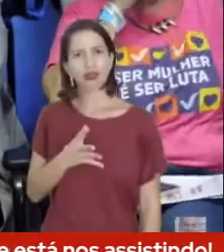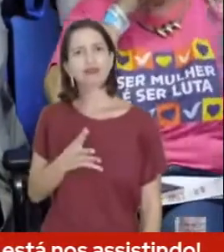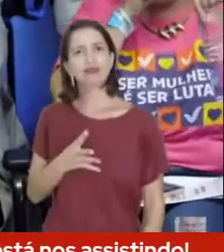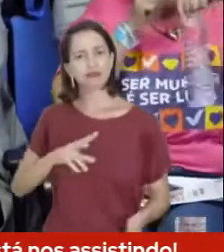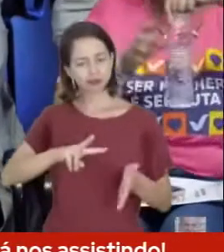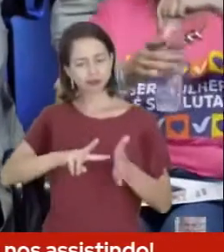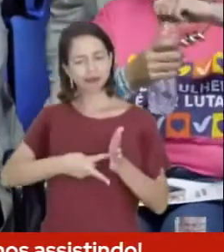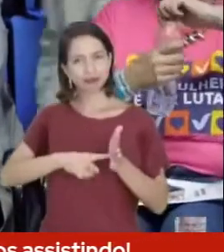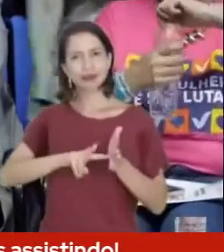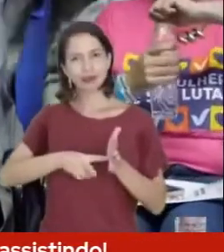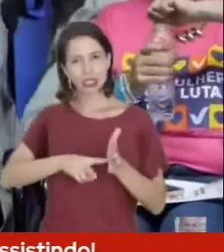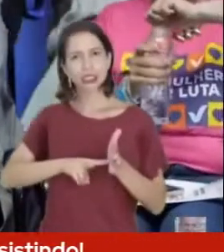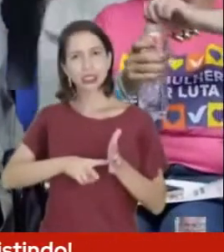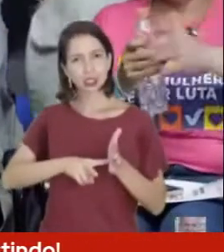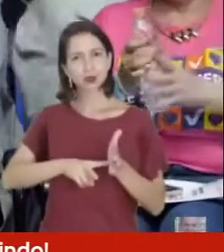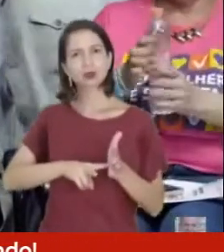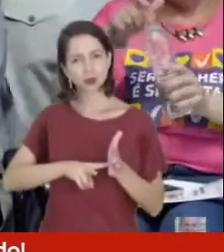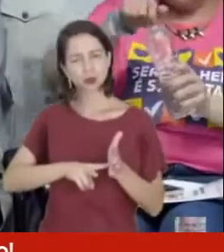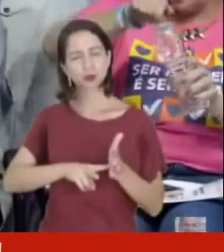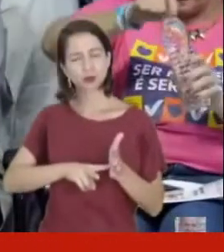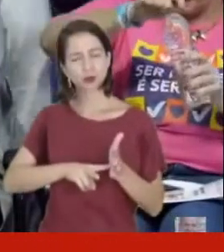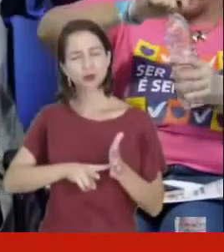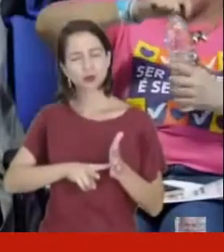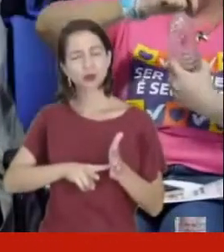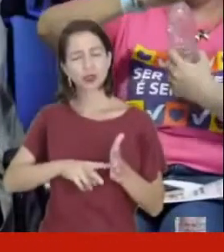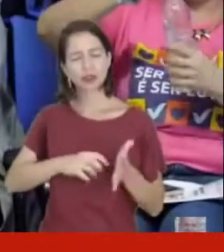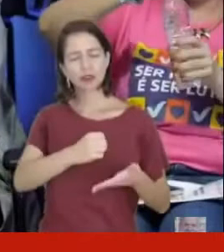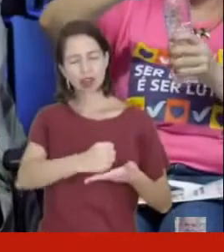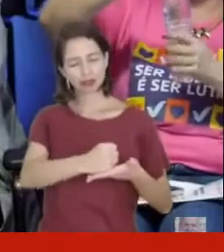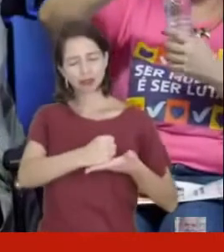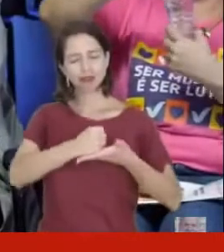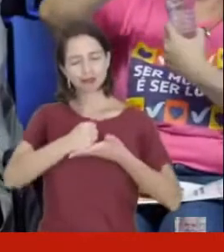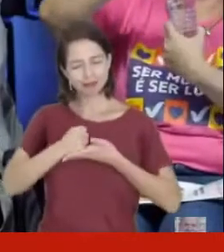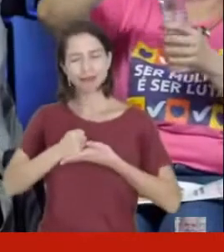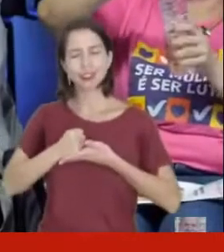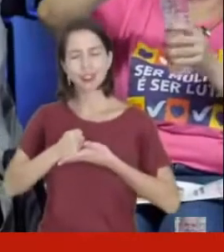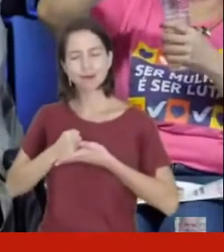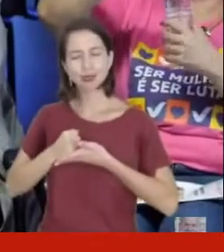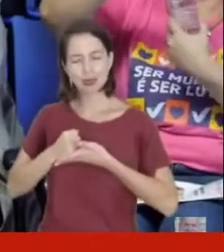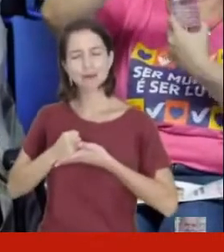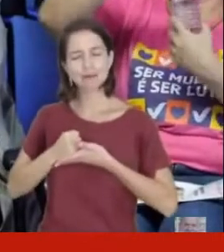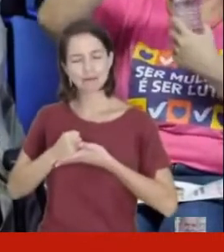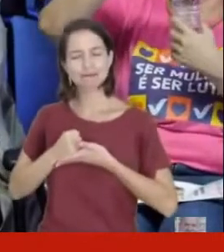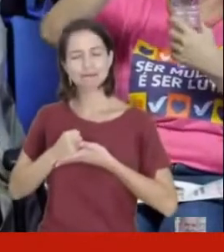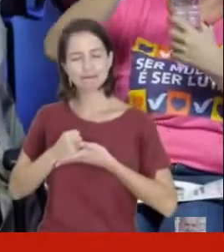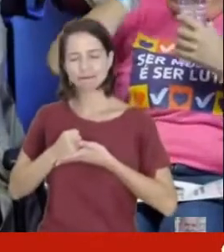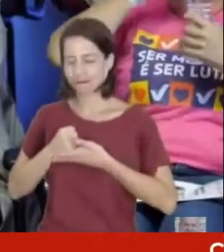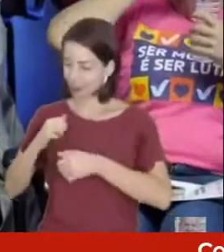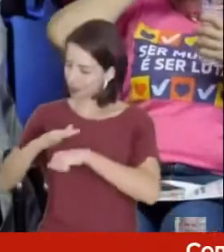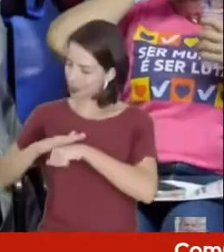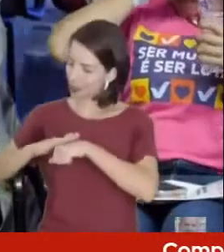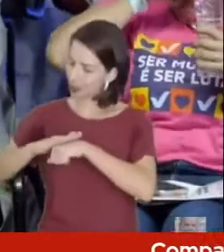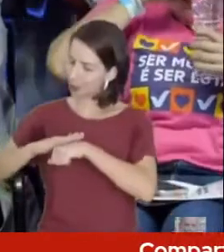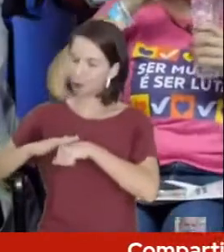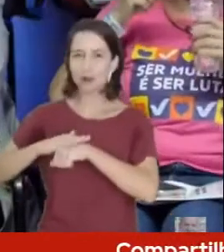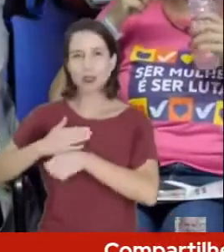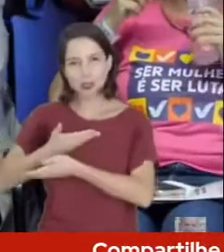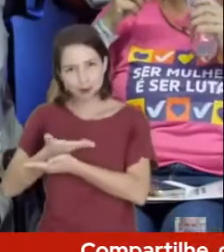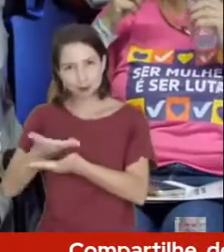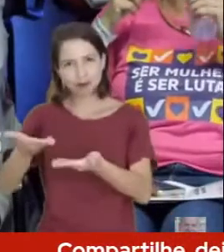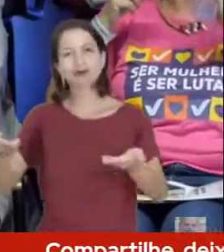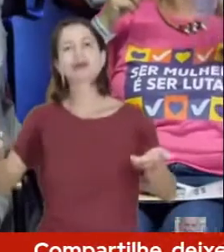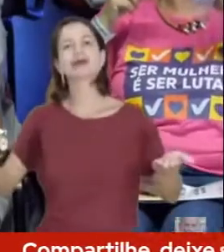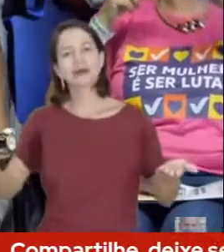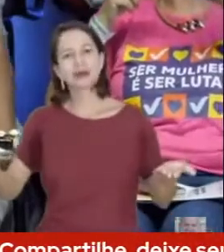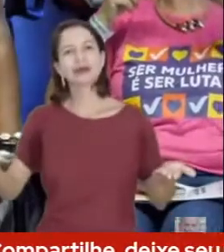que vai nos ajudar aqui na nossa conversa com vocês. É a mais